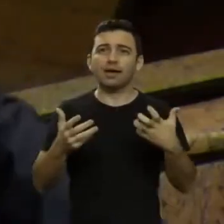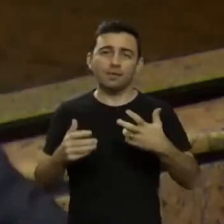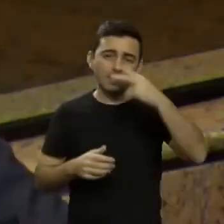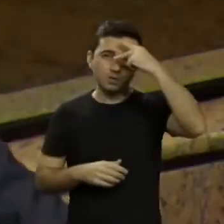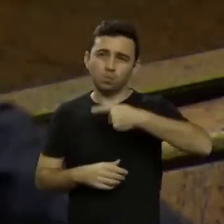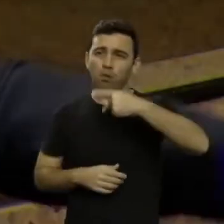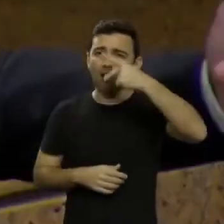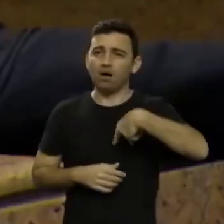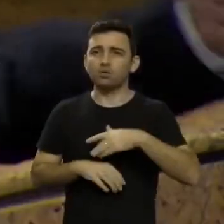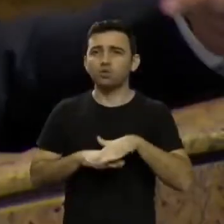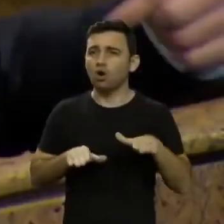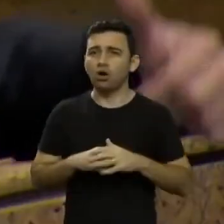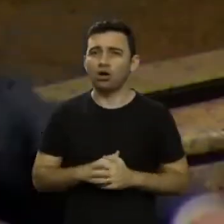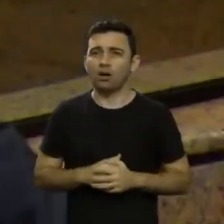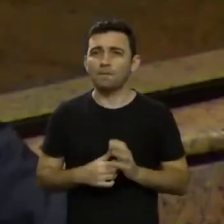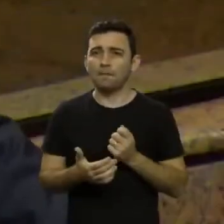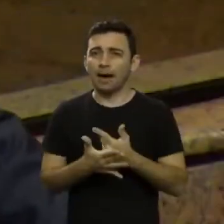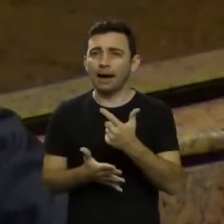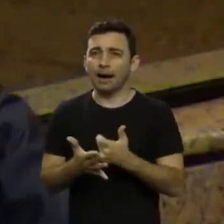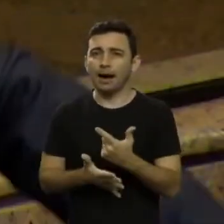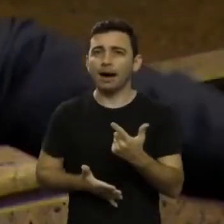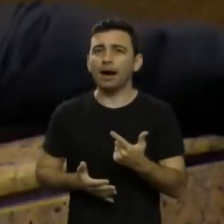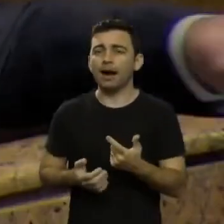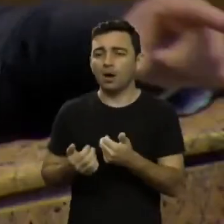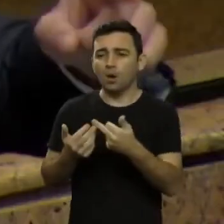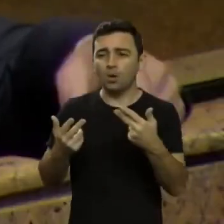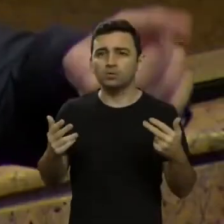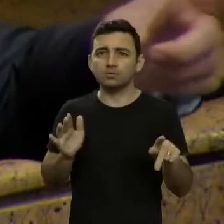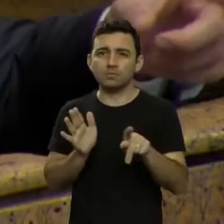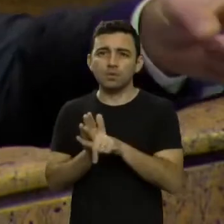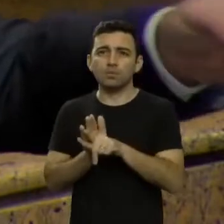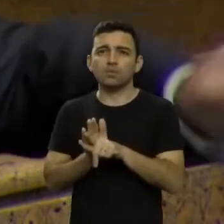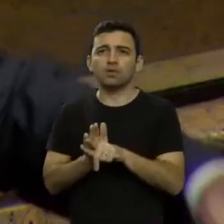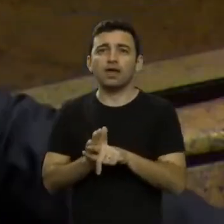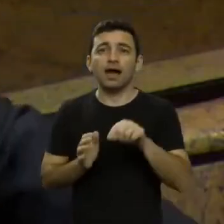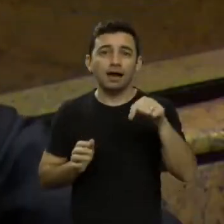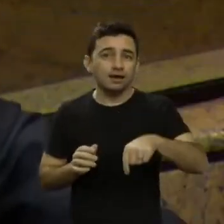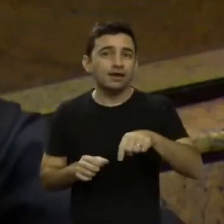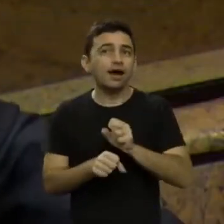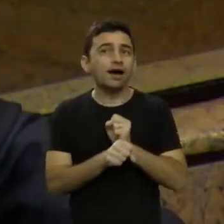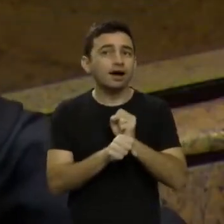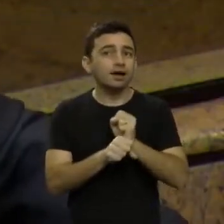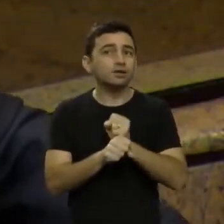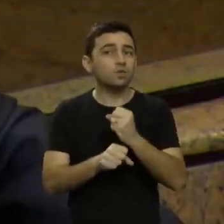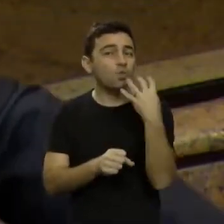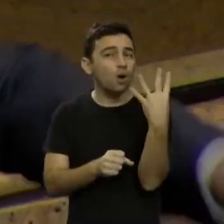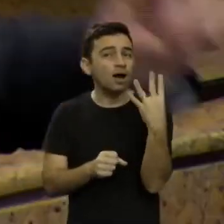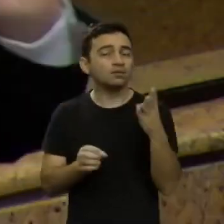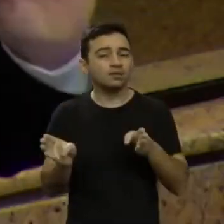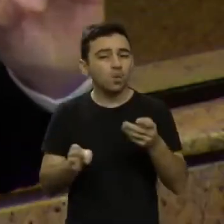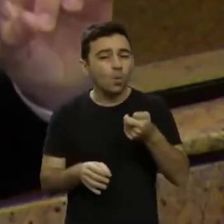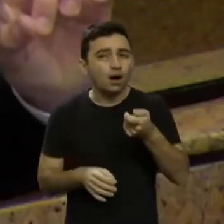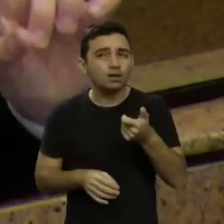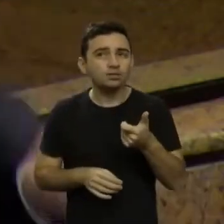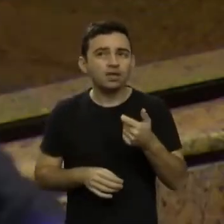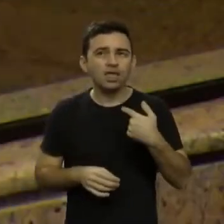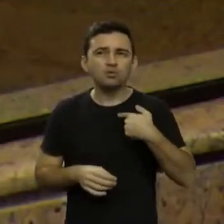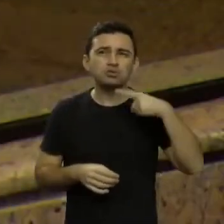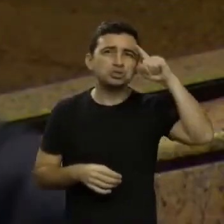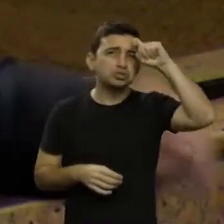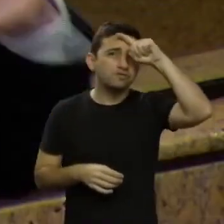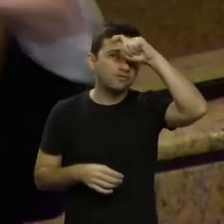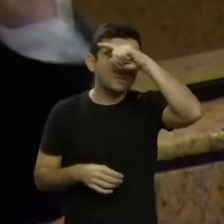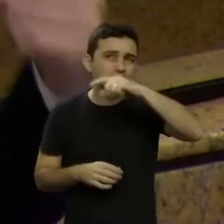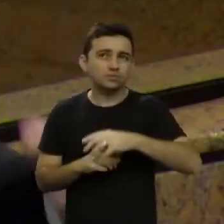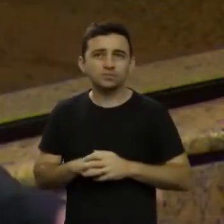mesmo, com pagar as suas contas. Eu aqui em quase quatro anos de mandato, eu raramente, para não